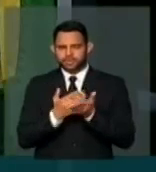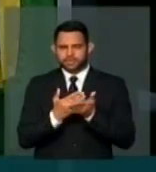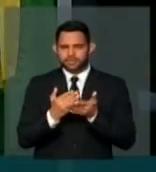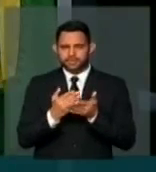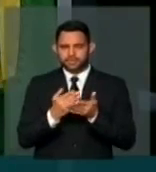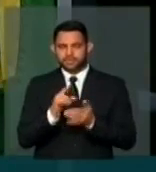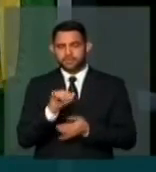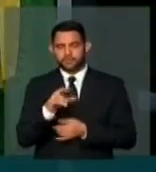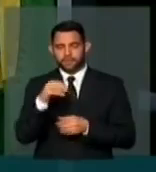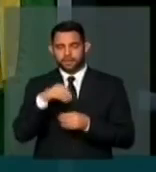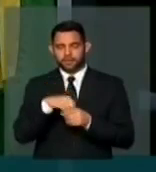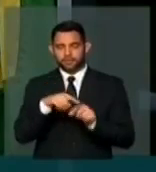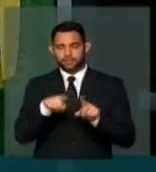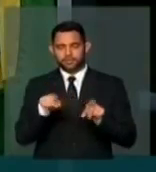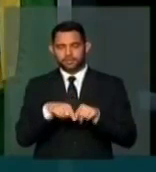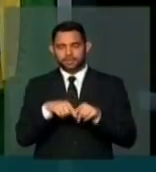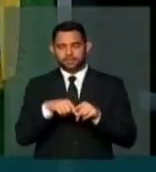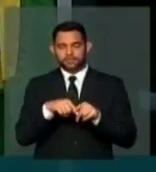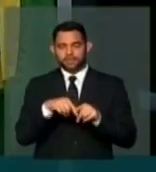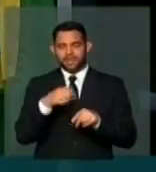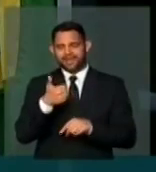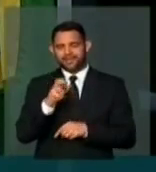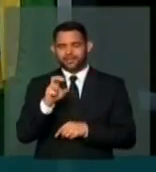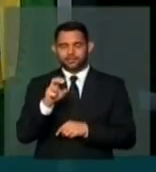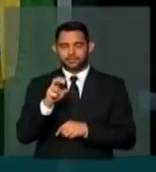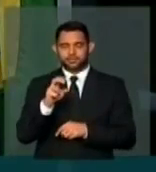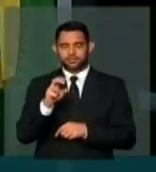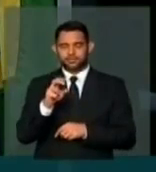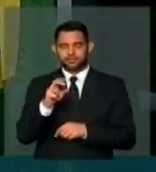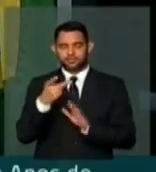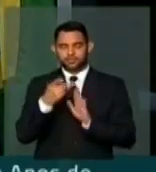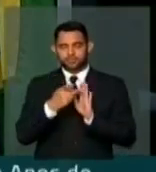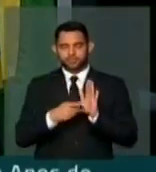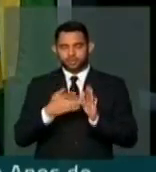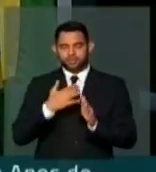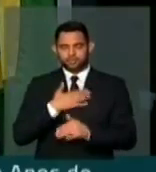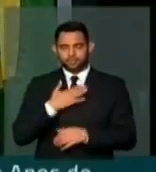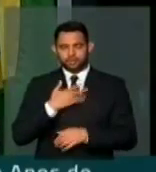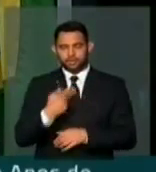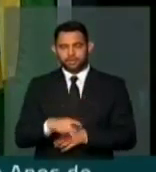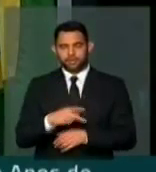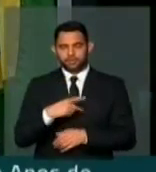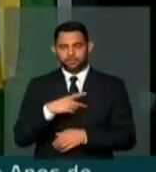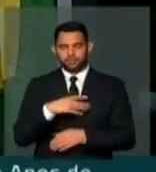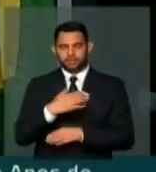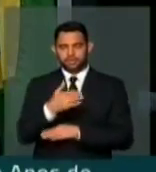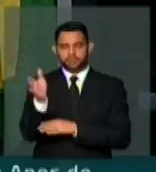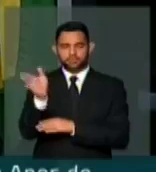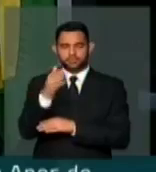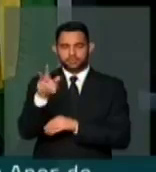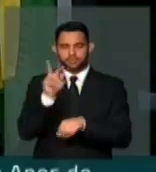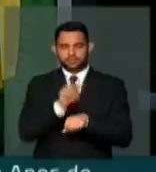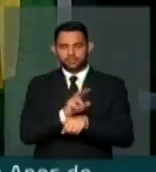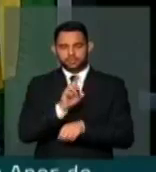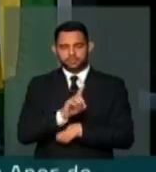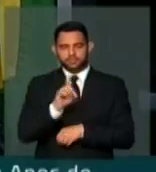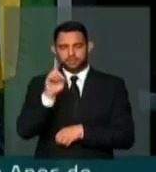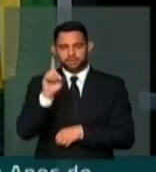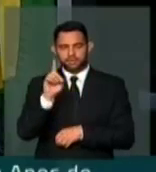de aula. Há 15 anos tramito um projeto meu, perante essa bandeira sobre a proteção de